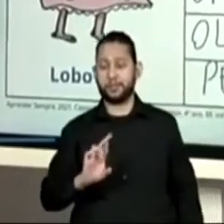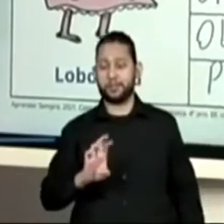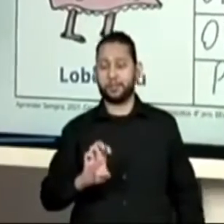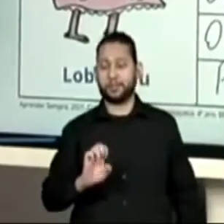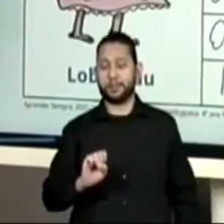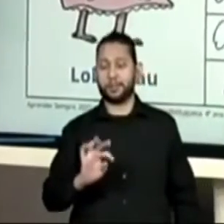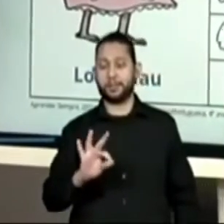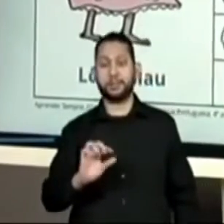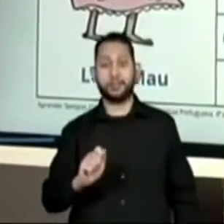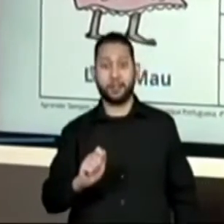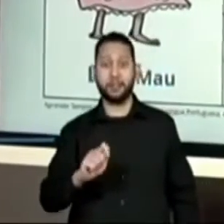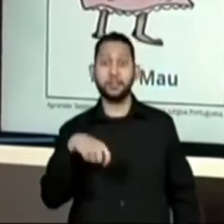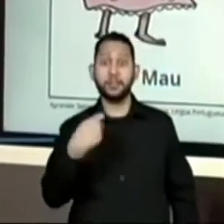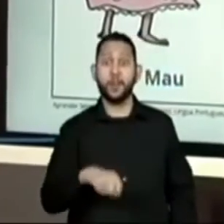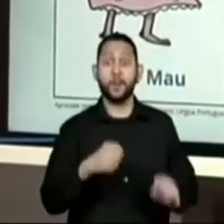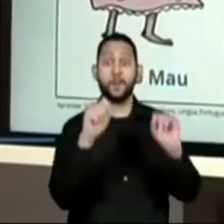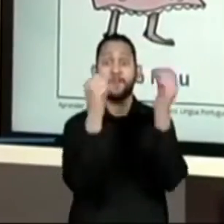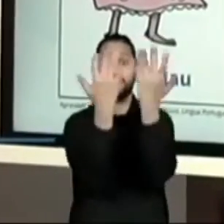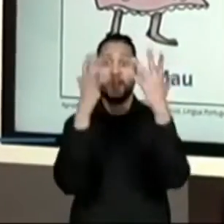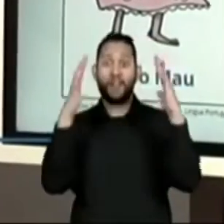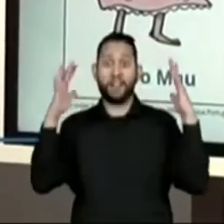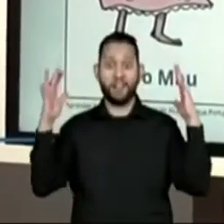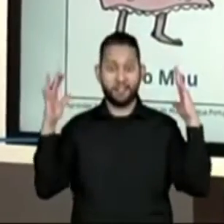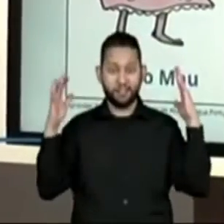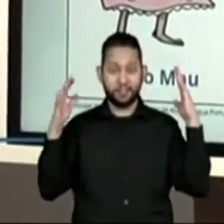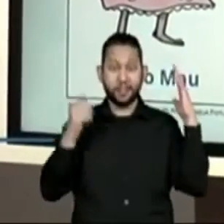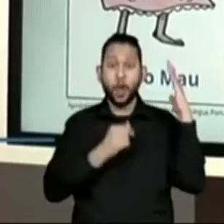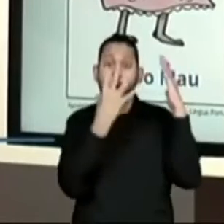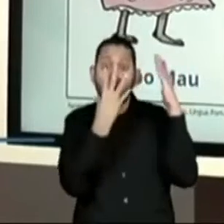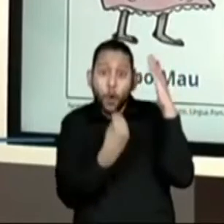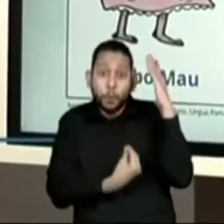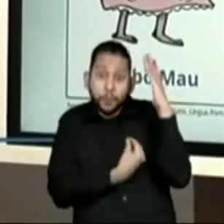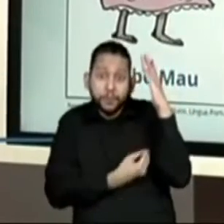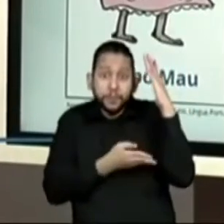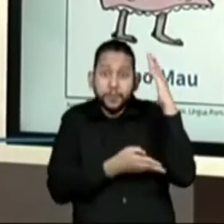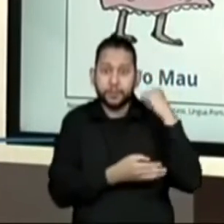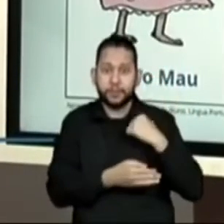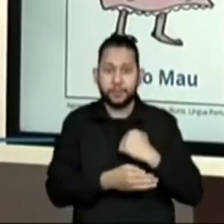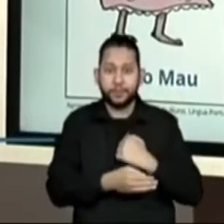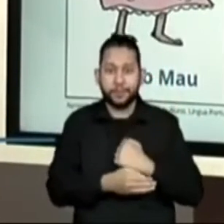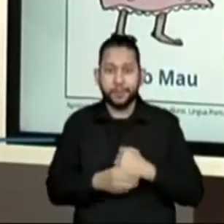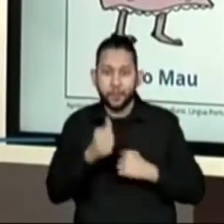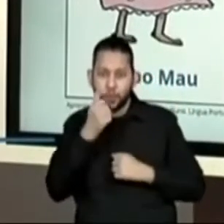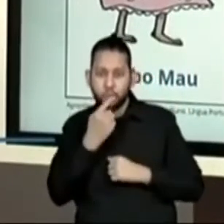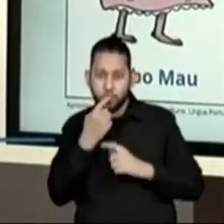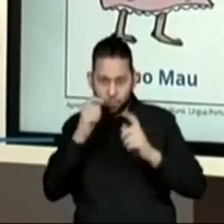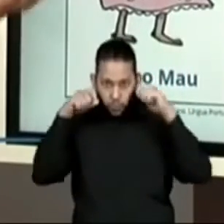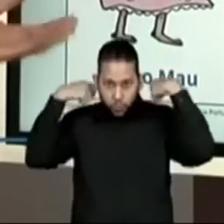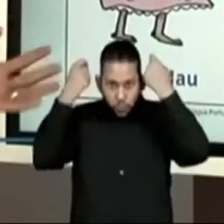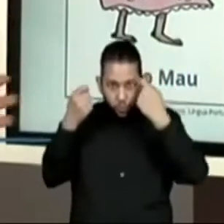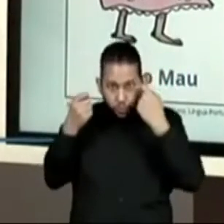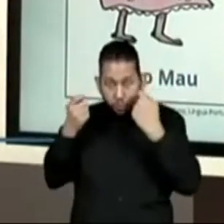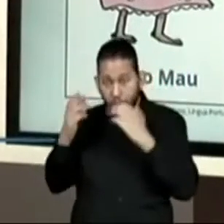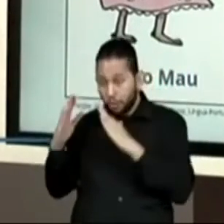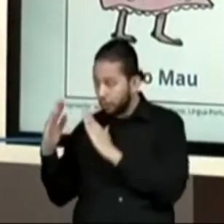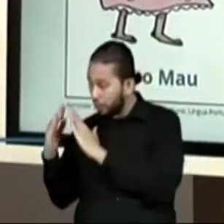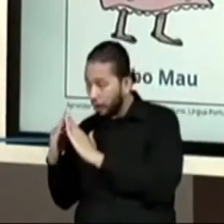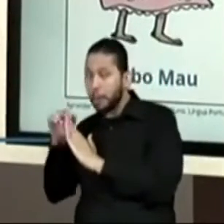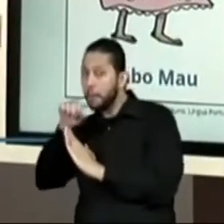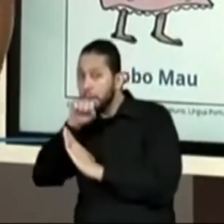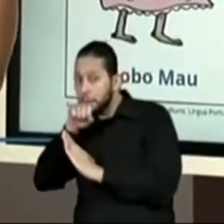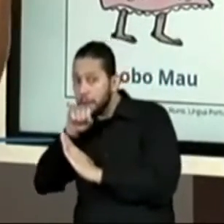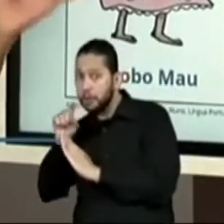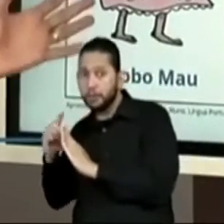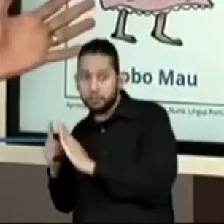imaginar melhor a história, né? A entender um pouquinho melhor o que o escritor quis